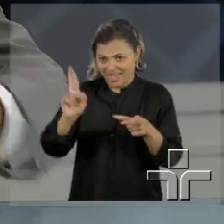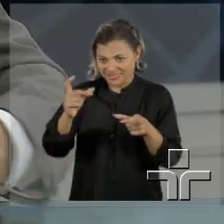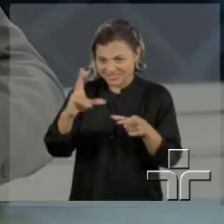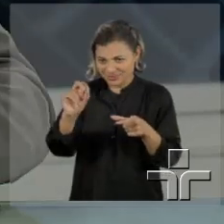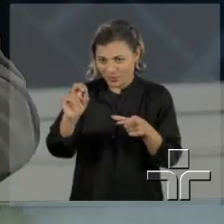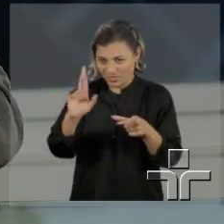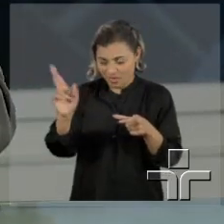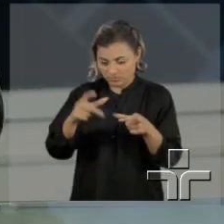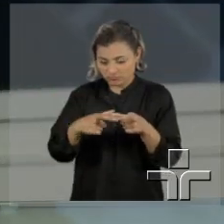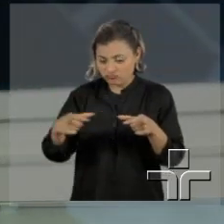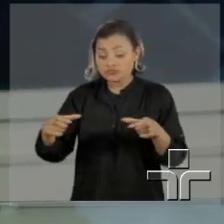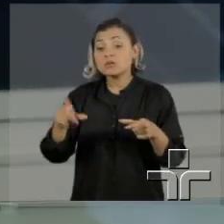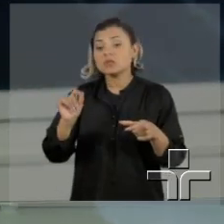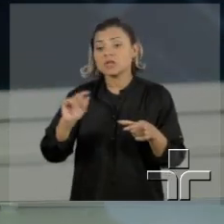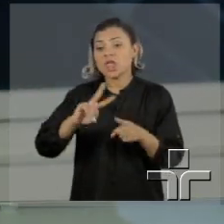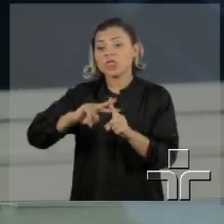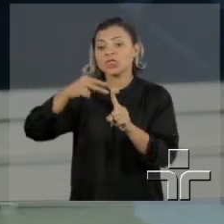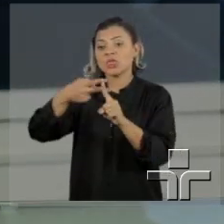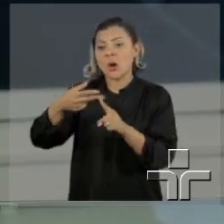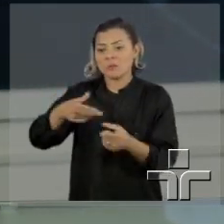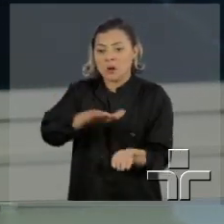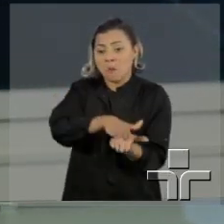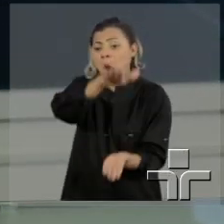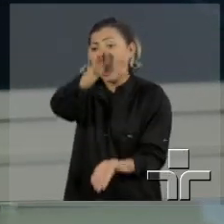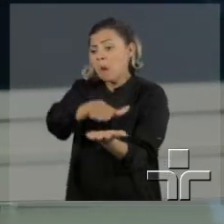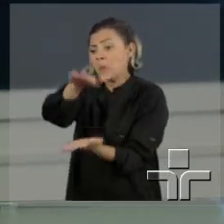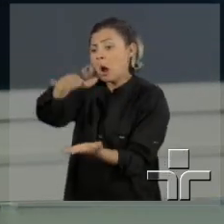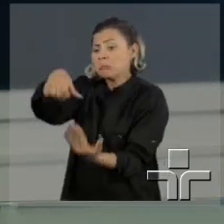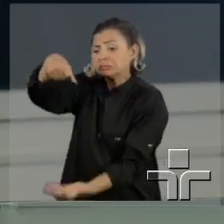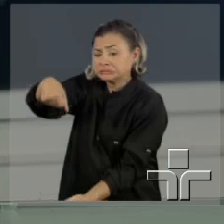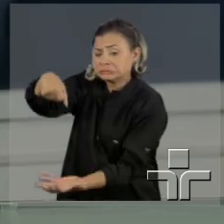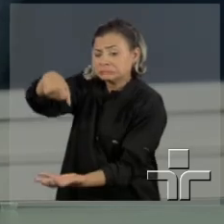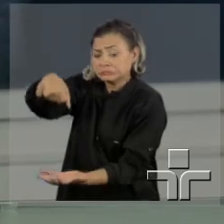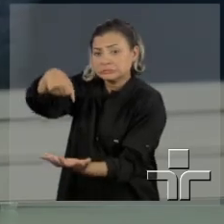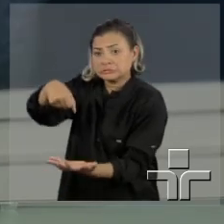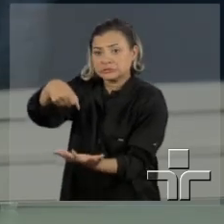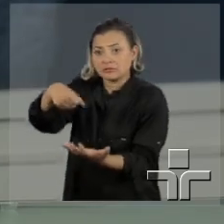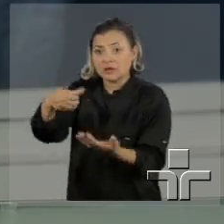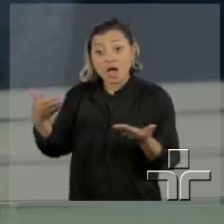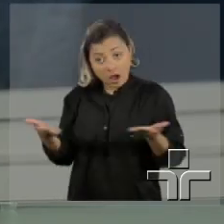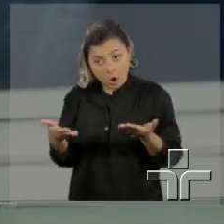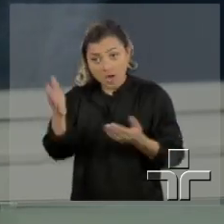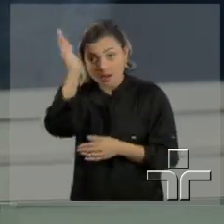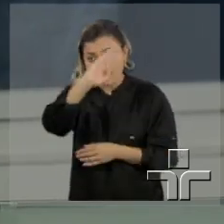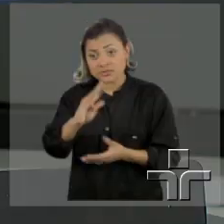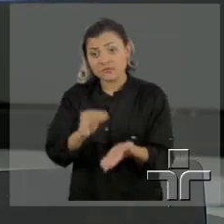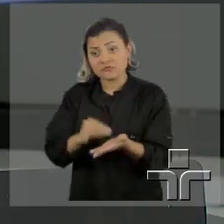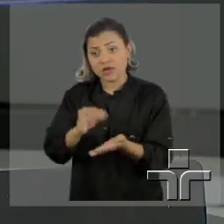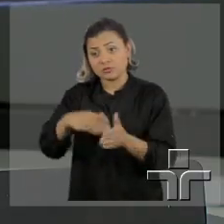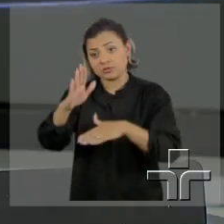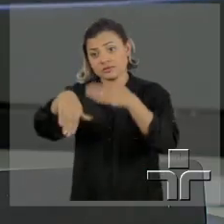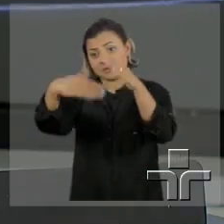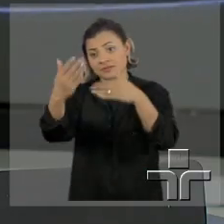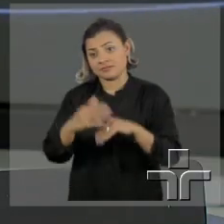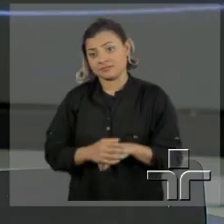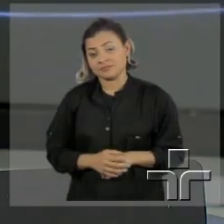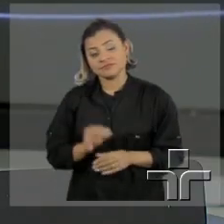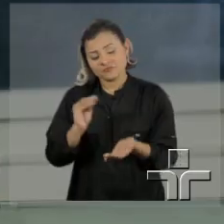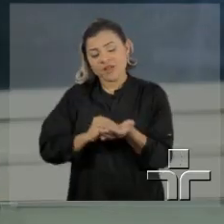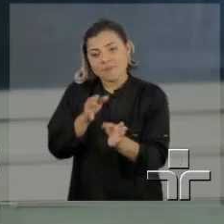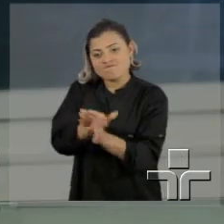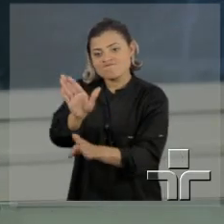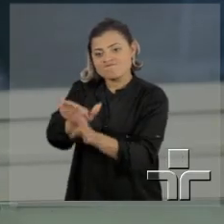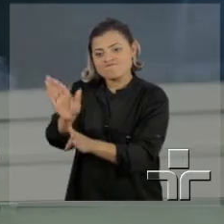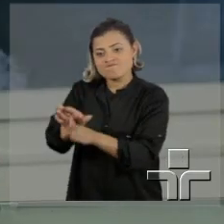vai aparecer mais. Então, são pequenas coisas que mostram que no Brasil precisa caminhar muito em termos civilizatórios. Enquanto